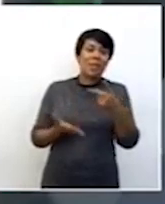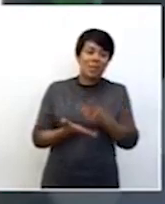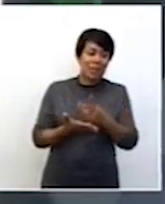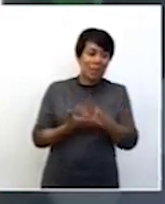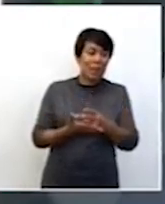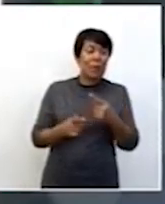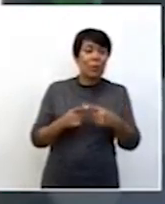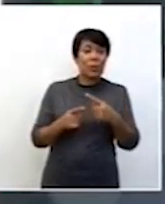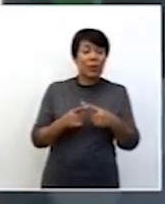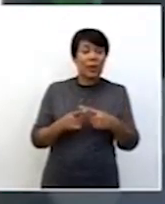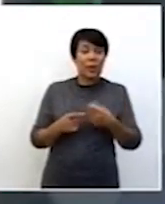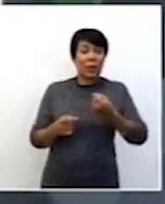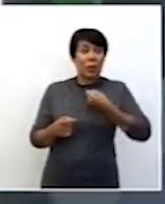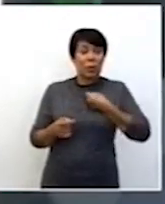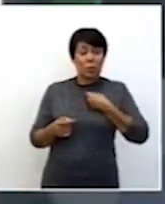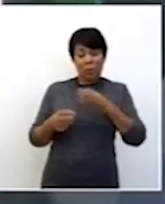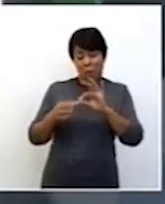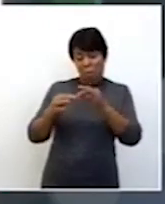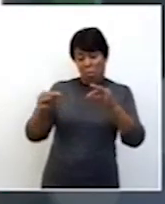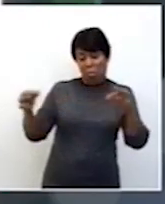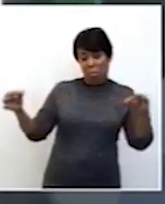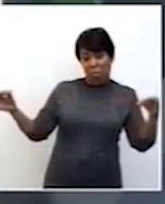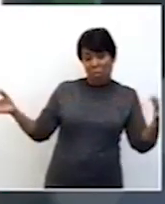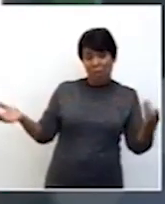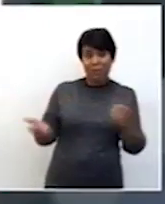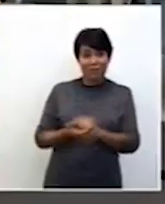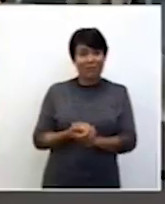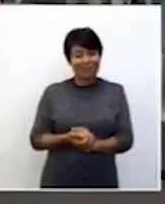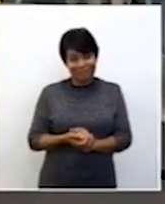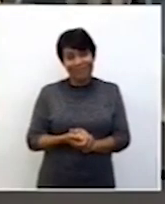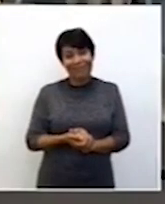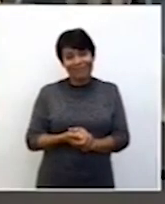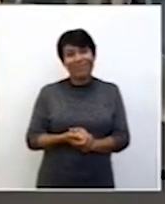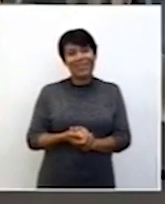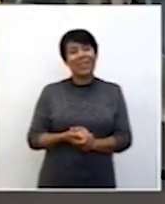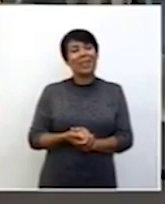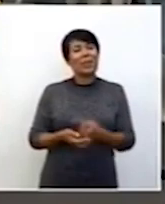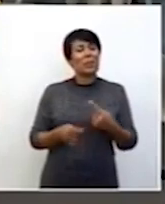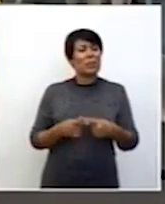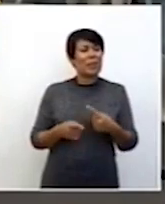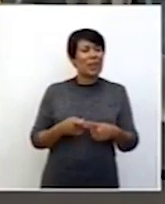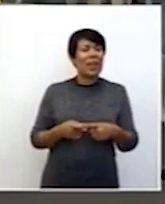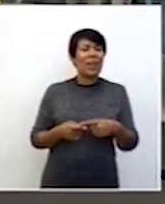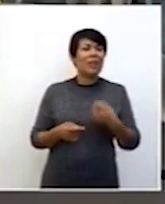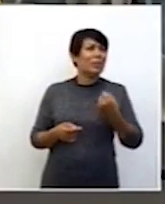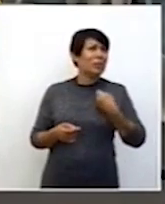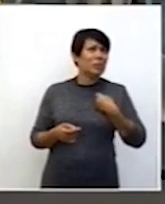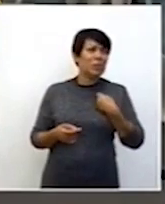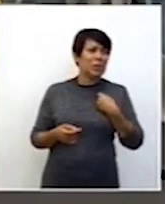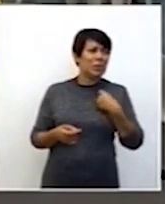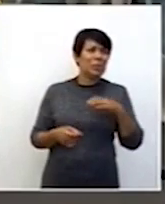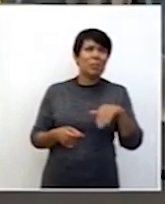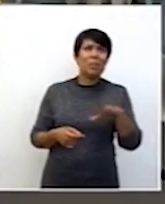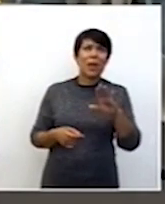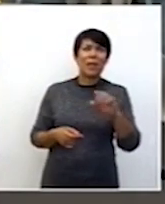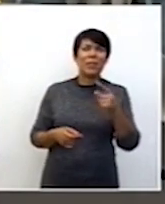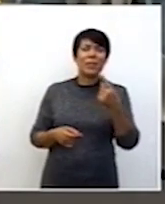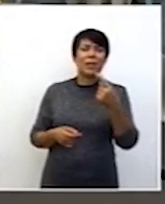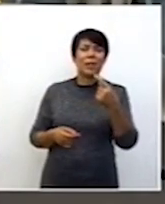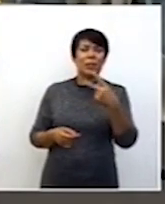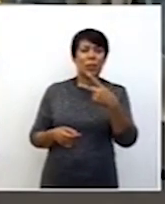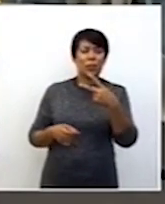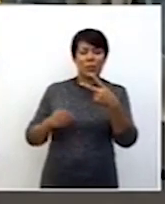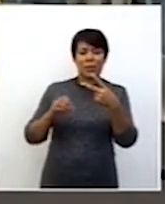número aqui, eu acho que não caberia nem aqui no flip, né, Marcelo? Não, de jeito nenhum. Daria um número numa ordem de mais de 12